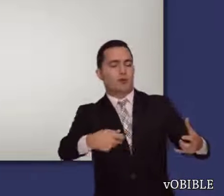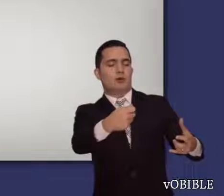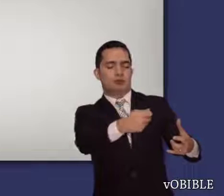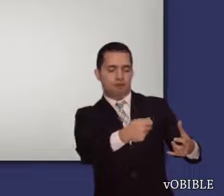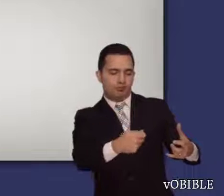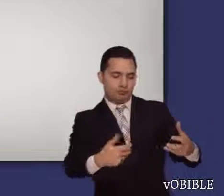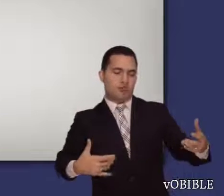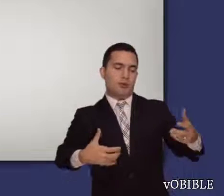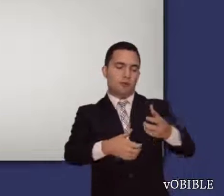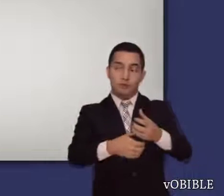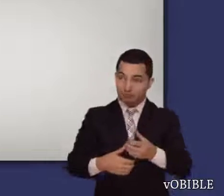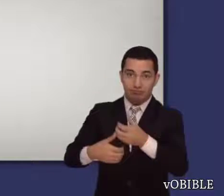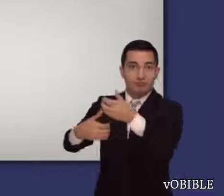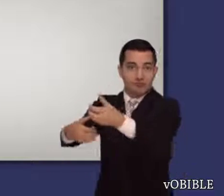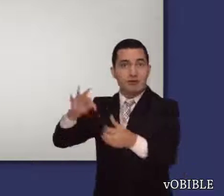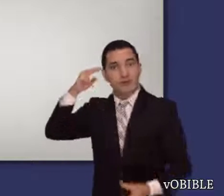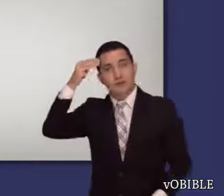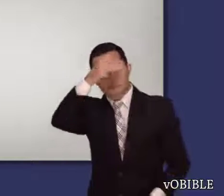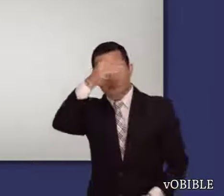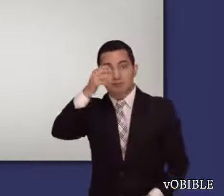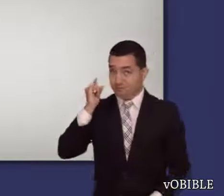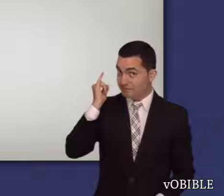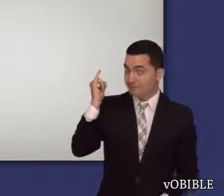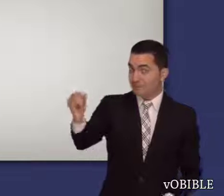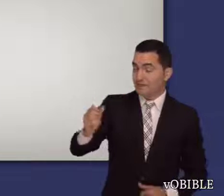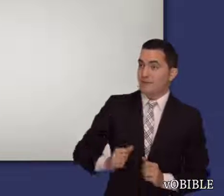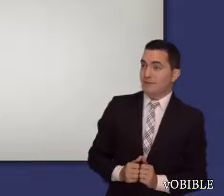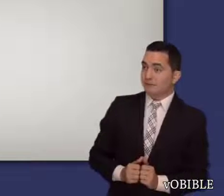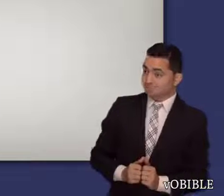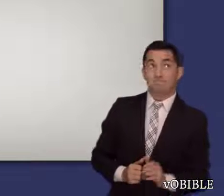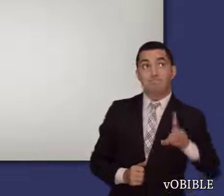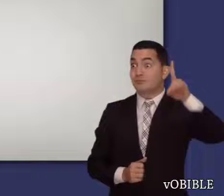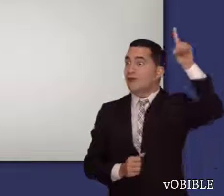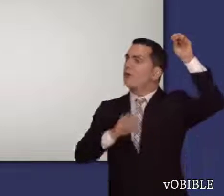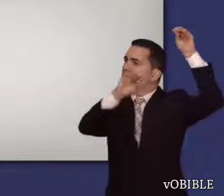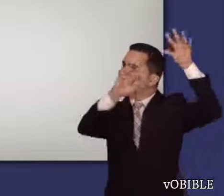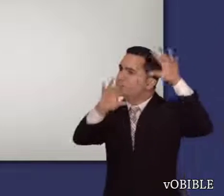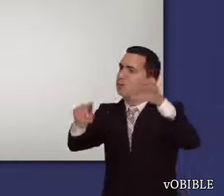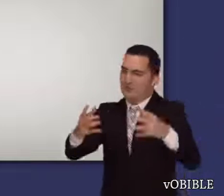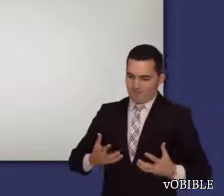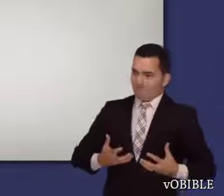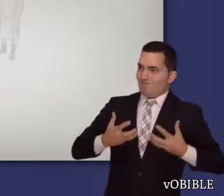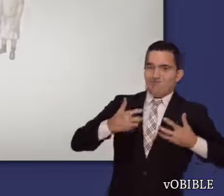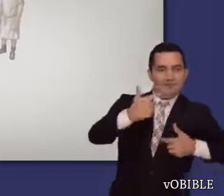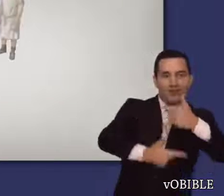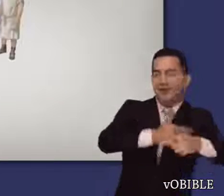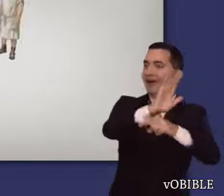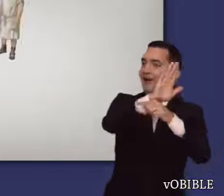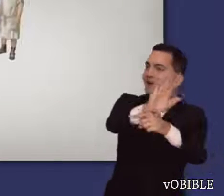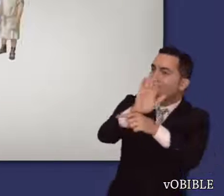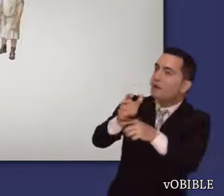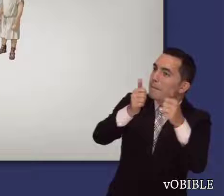encorajar Timóteo a atiçar como a um fogo o dom de Deus que ele tinha recebido. Essa carta